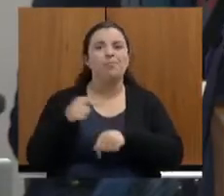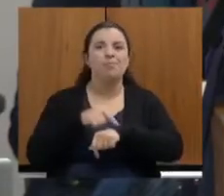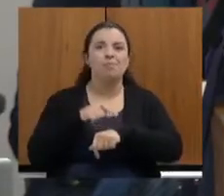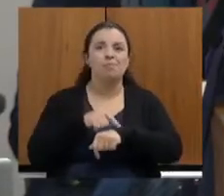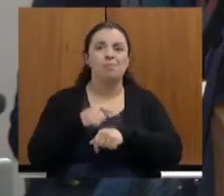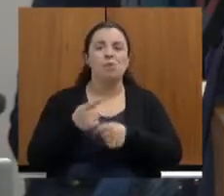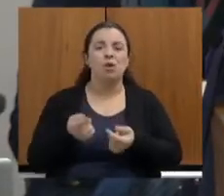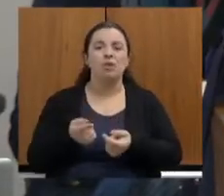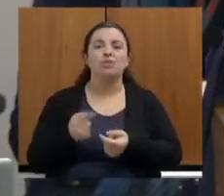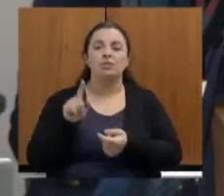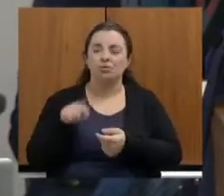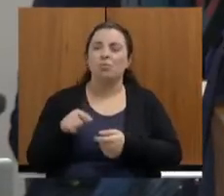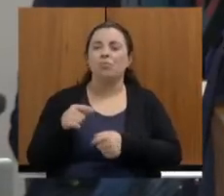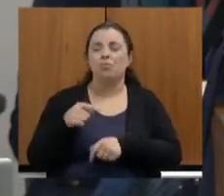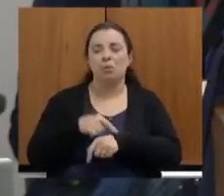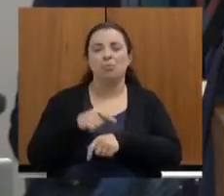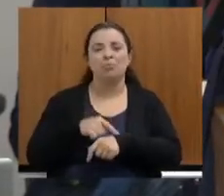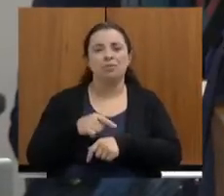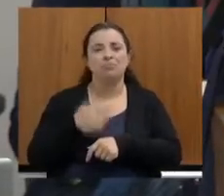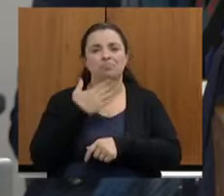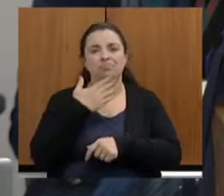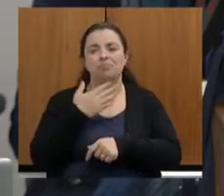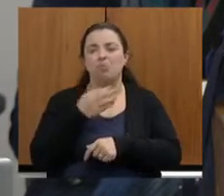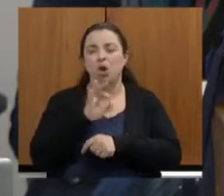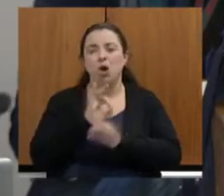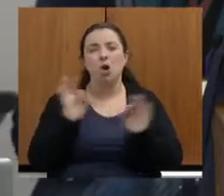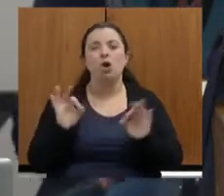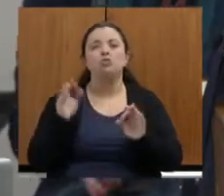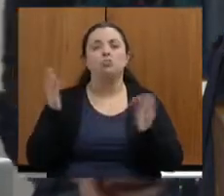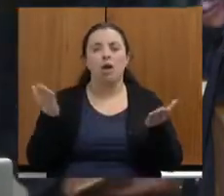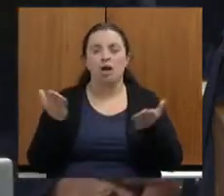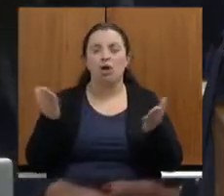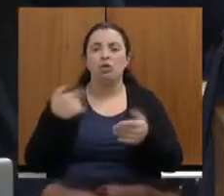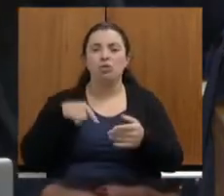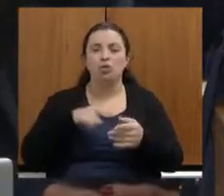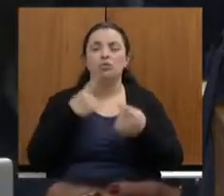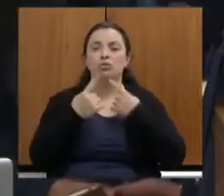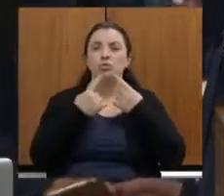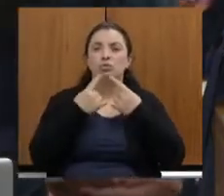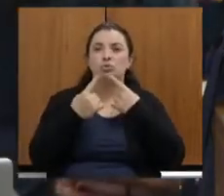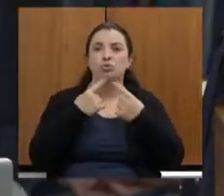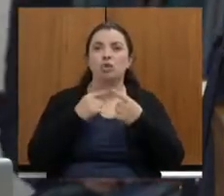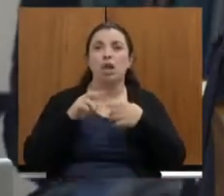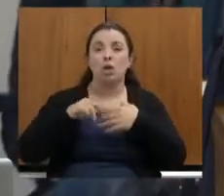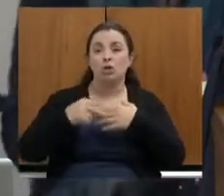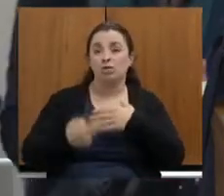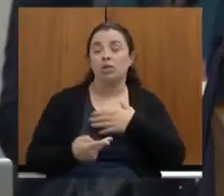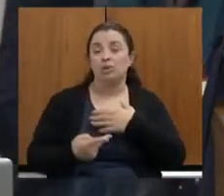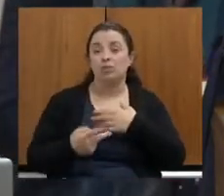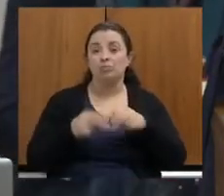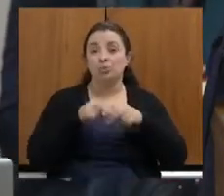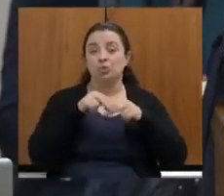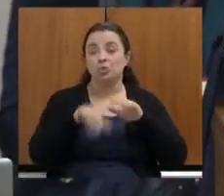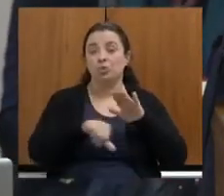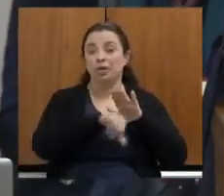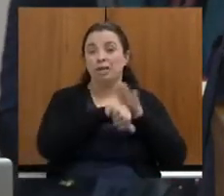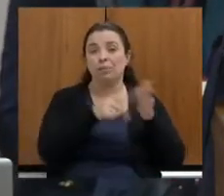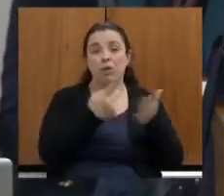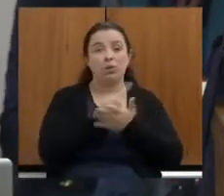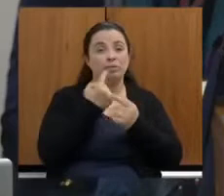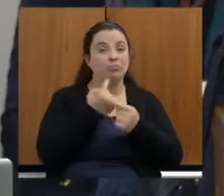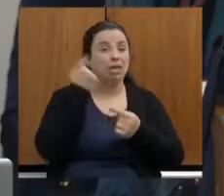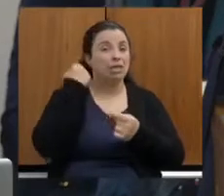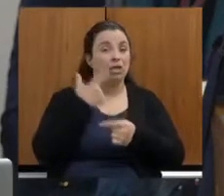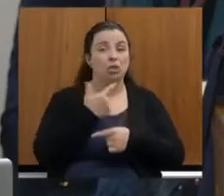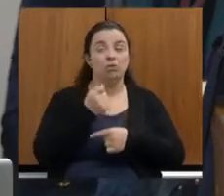ter sido no momento melhor né gente quando a gente está aqui discutindo as consequências de um crime praticado em 2015